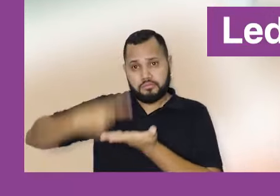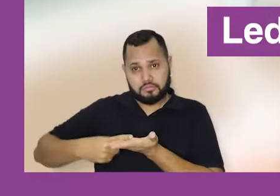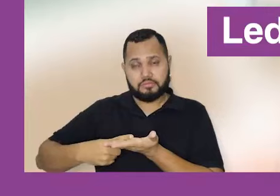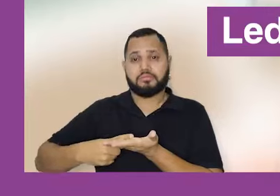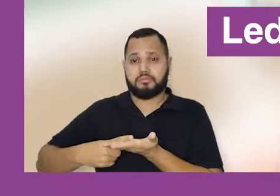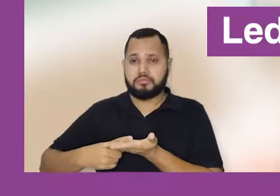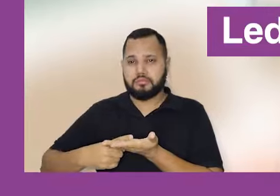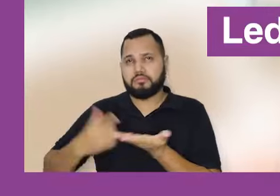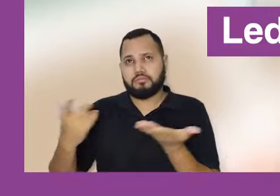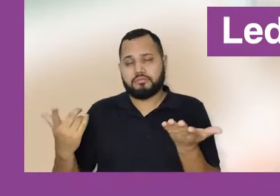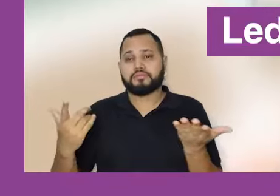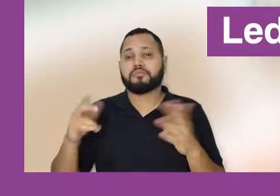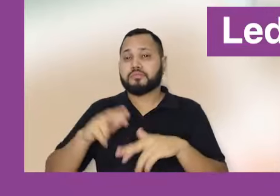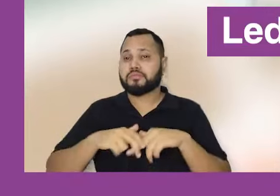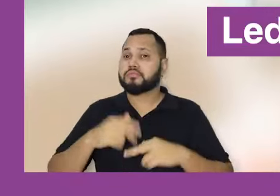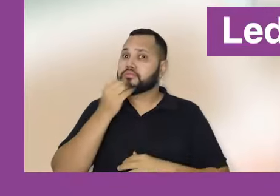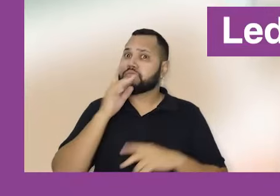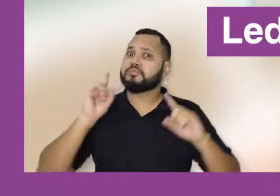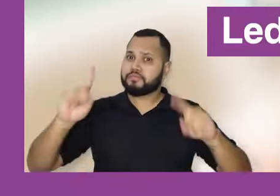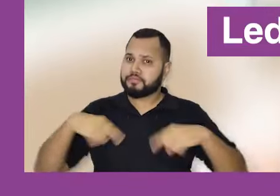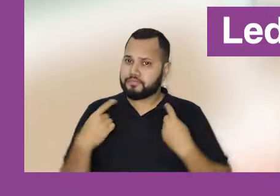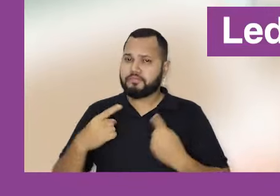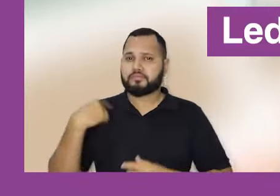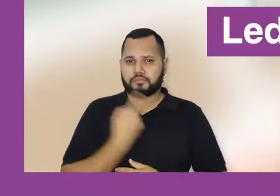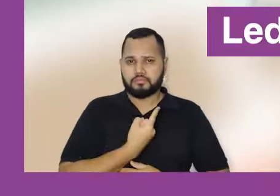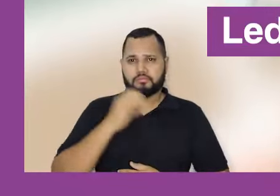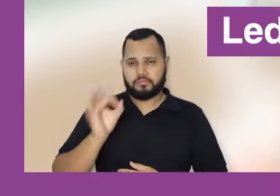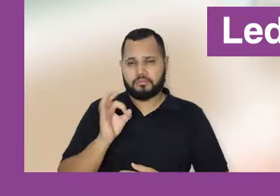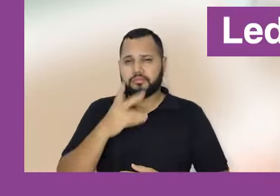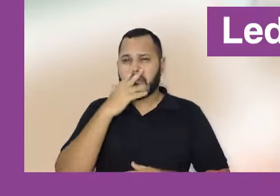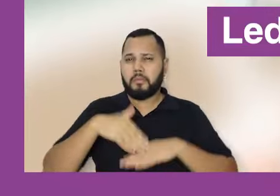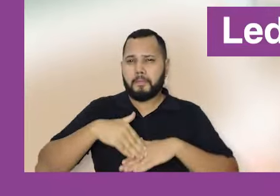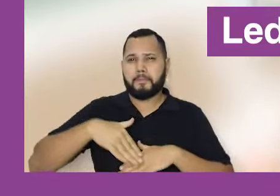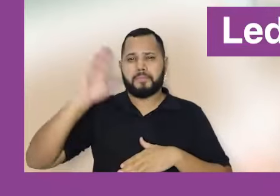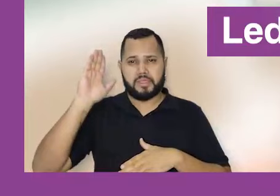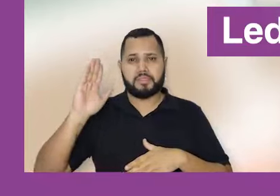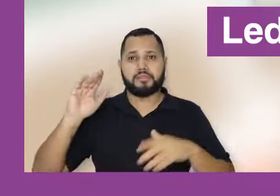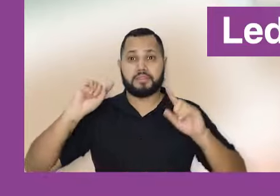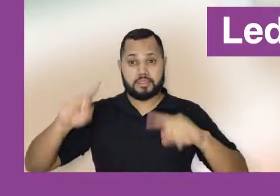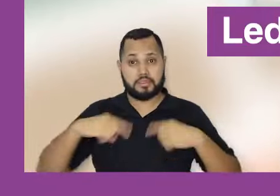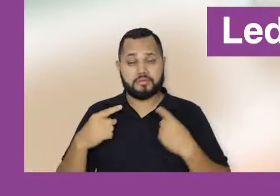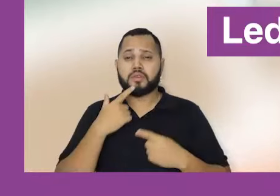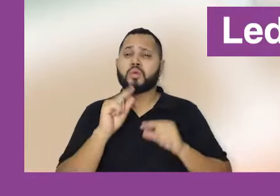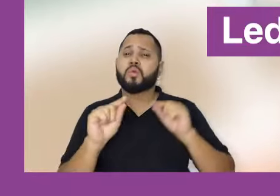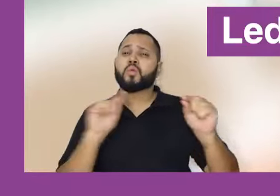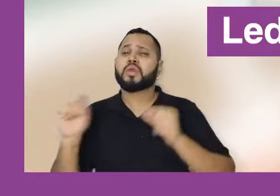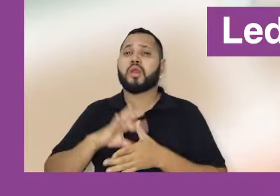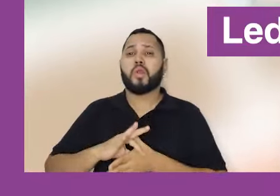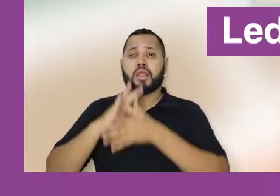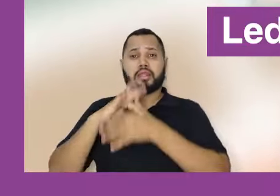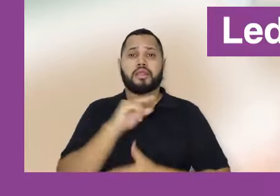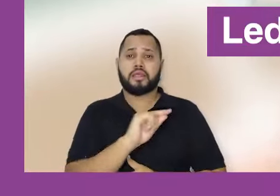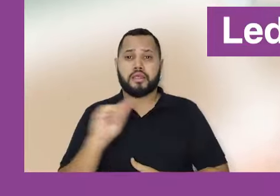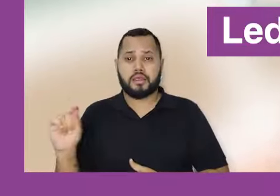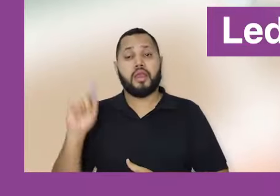uma pessoa que tá lá na produção e ela traz um tema relevante por exemplo olha eu tenho um companheiro eu sou estou casado a x